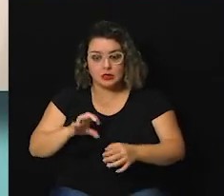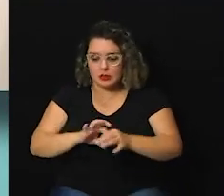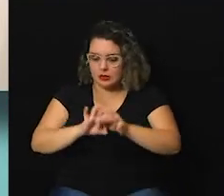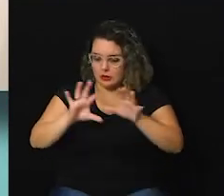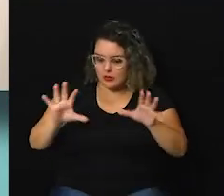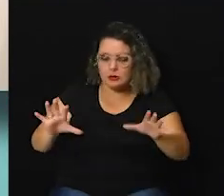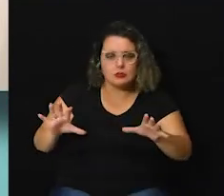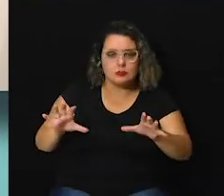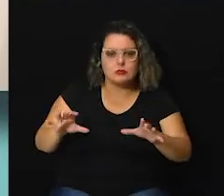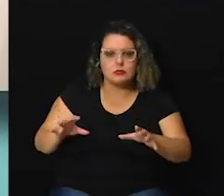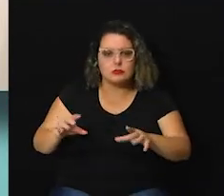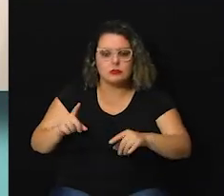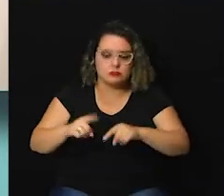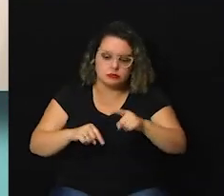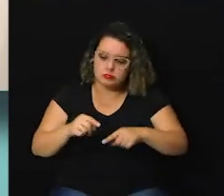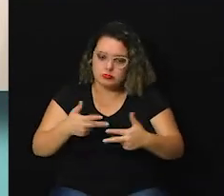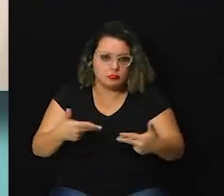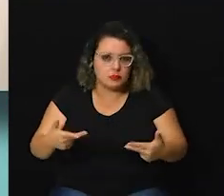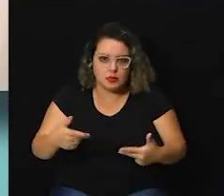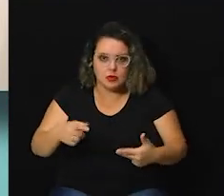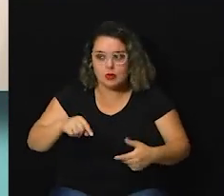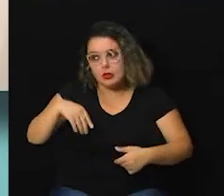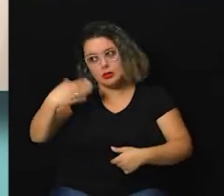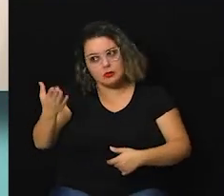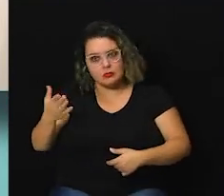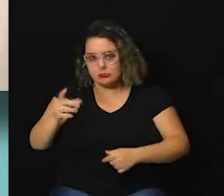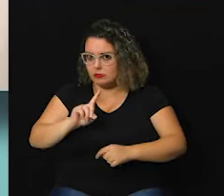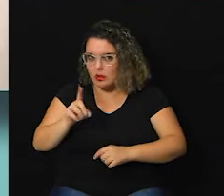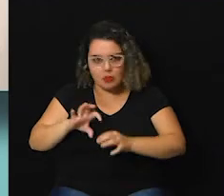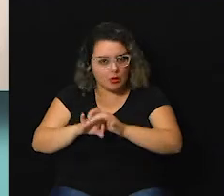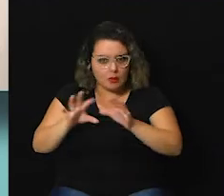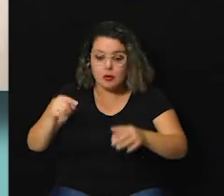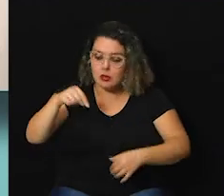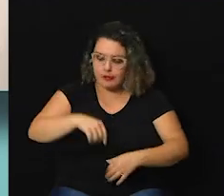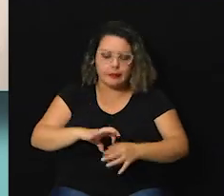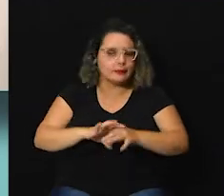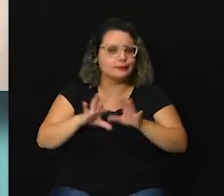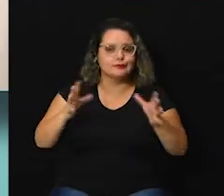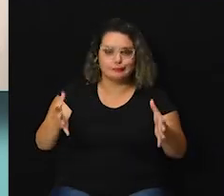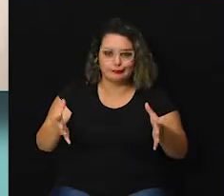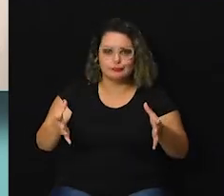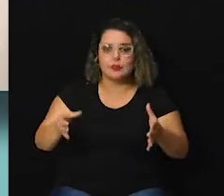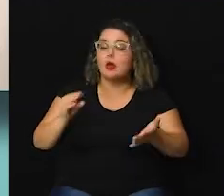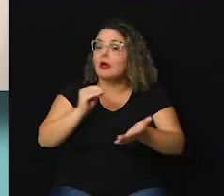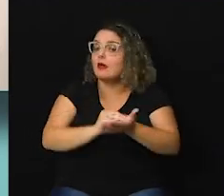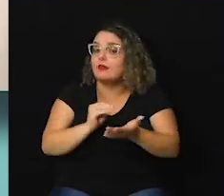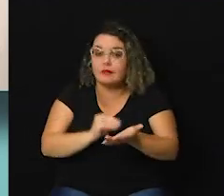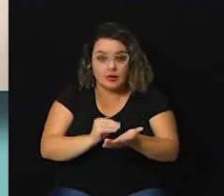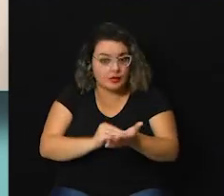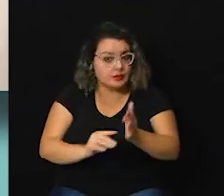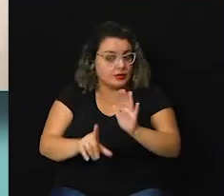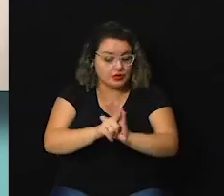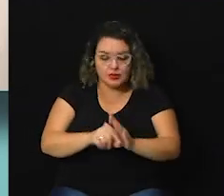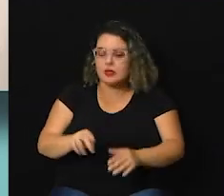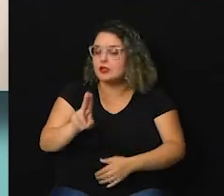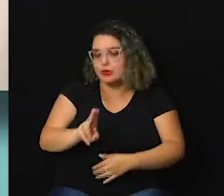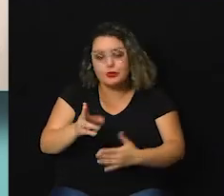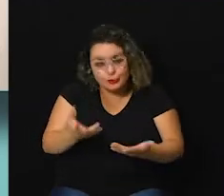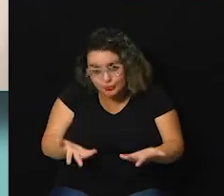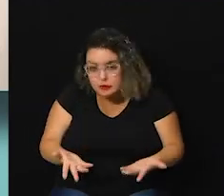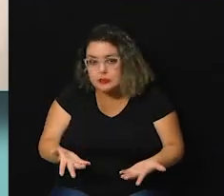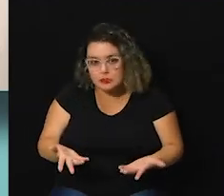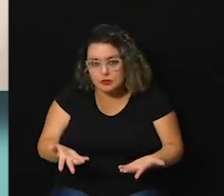liberação de alguns produtos que nem são liberados mais em outros países, aqui ainda são, e fora isso tem aqueles ilegais, aquelas aplicações,